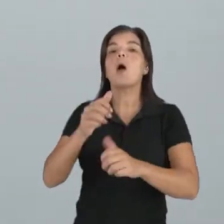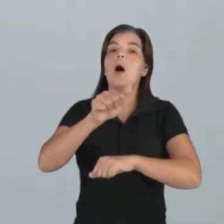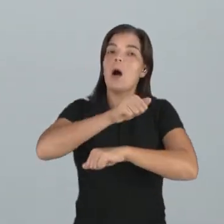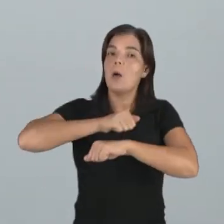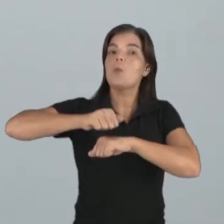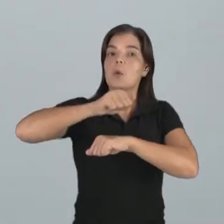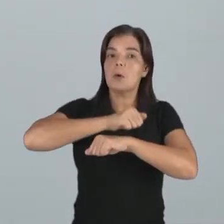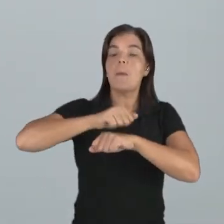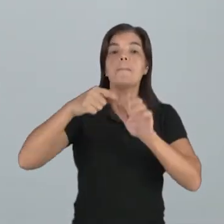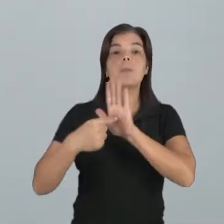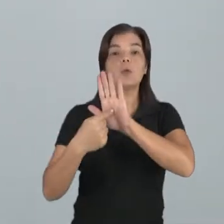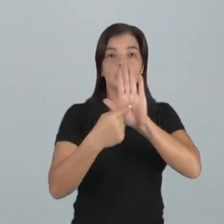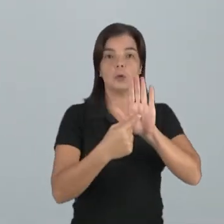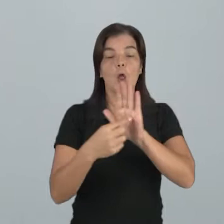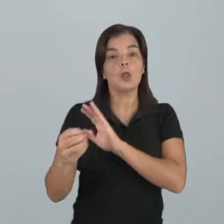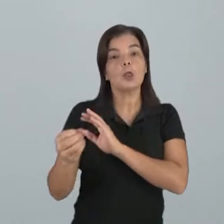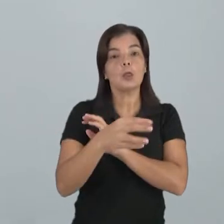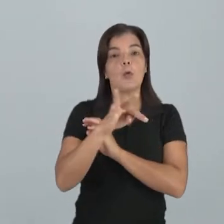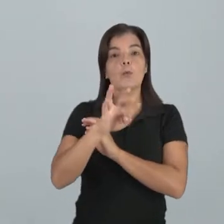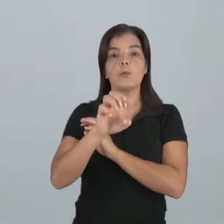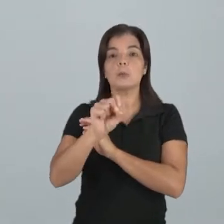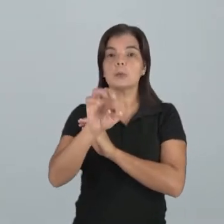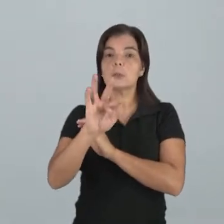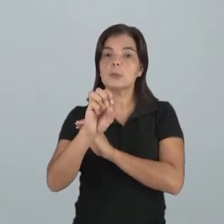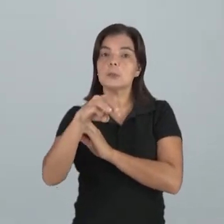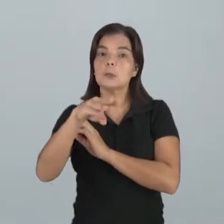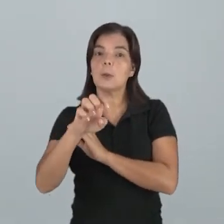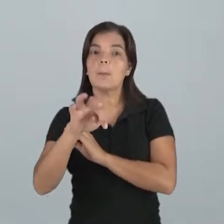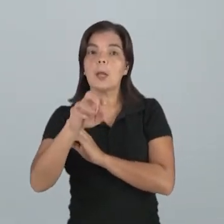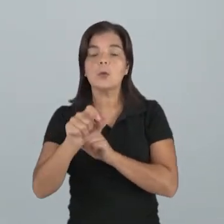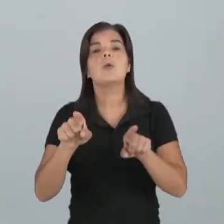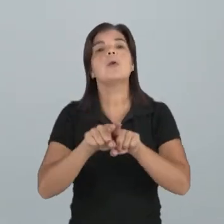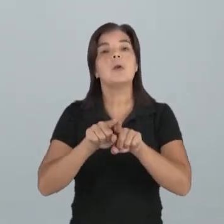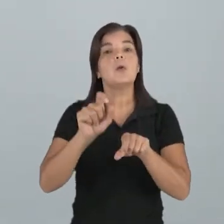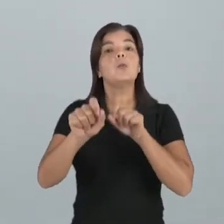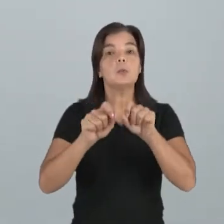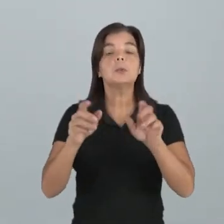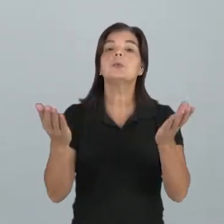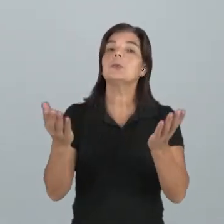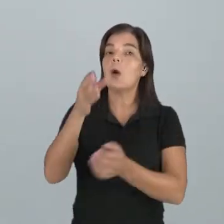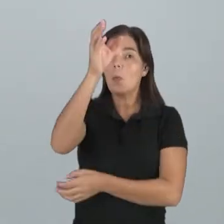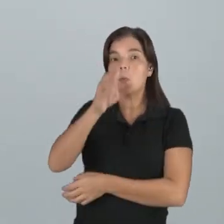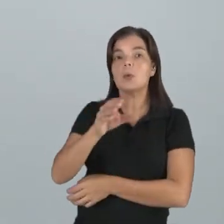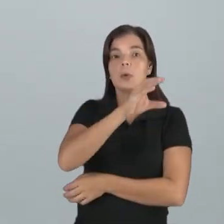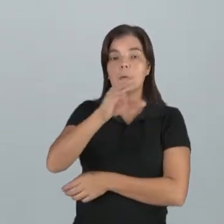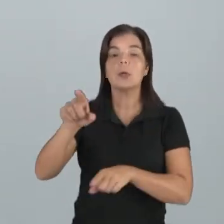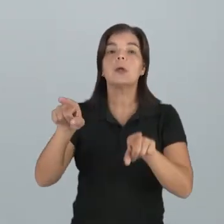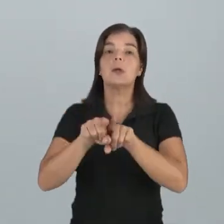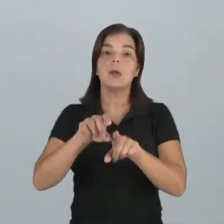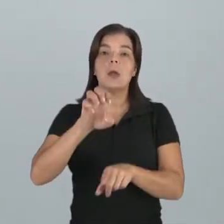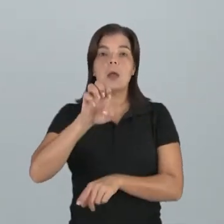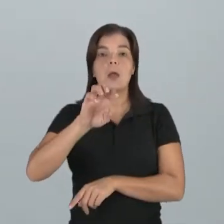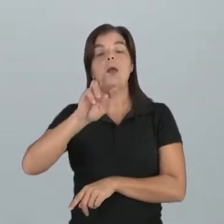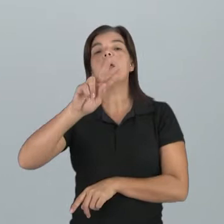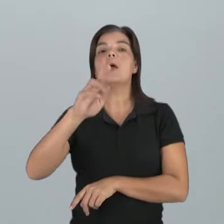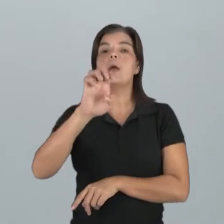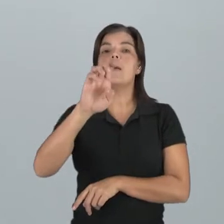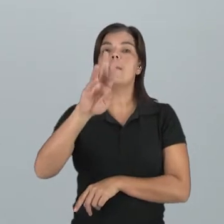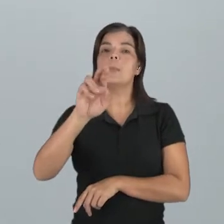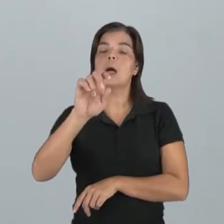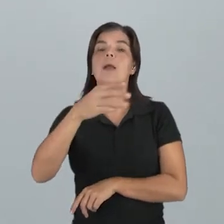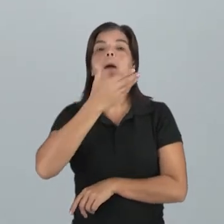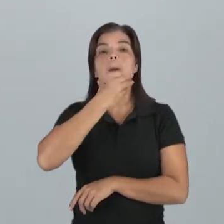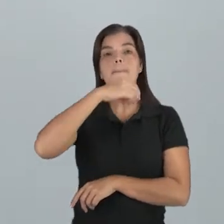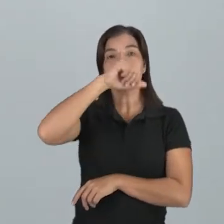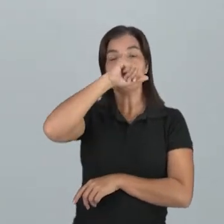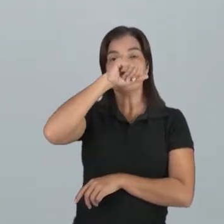personagem mais citado no Novo Testamento. Isso serve para o cristianismo. Ibrahim é o pai de Ismael, é